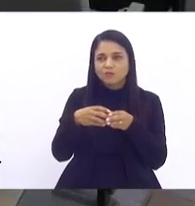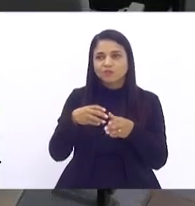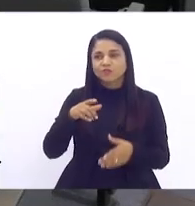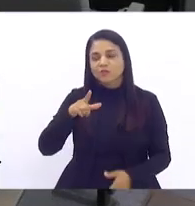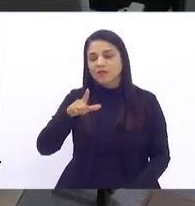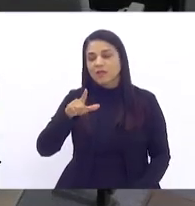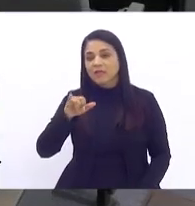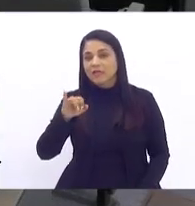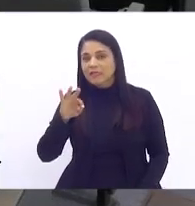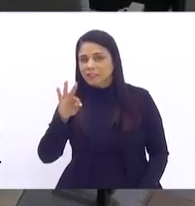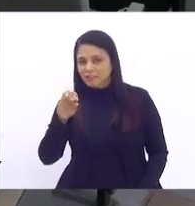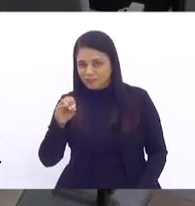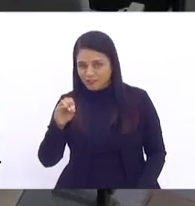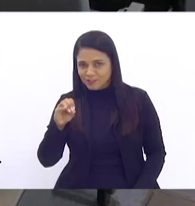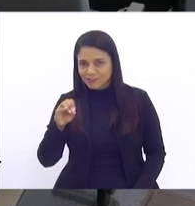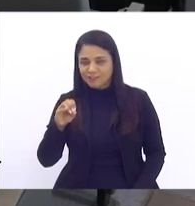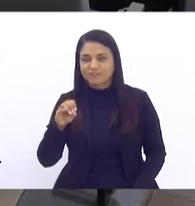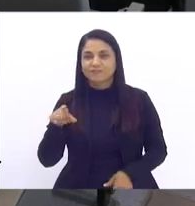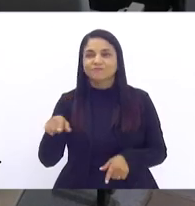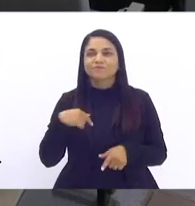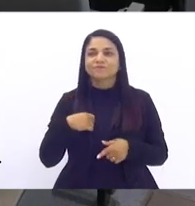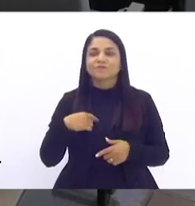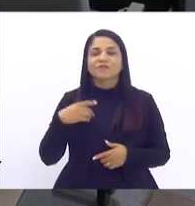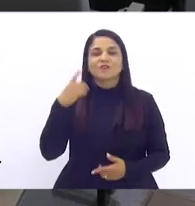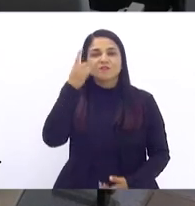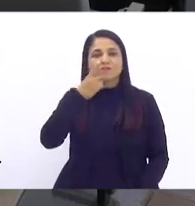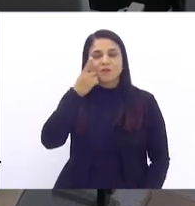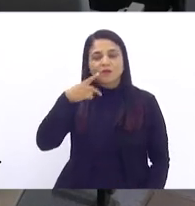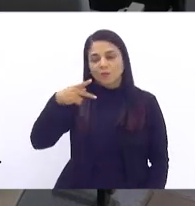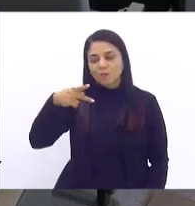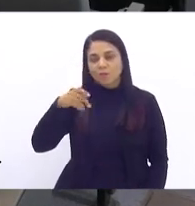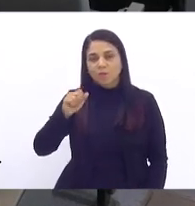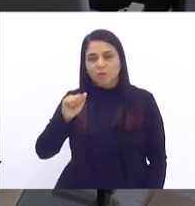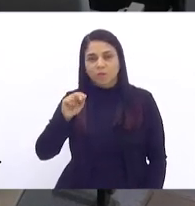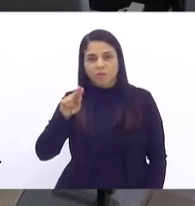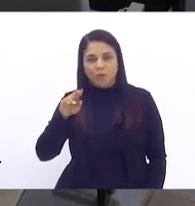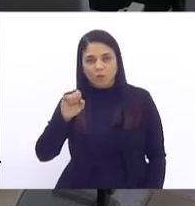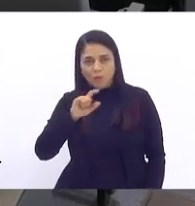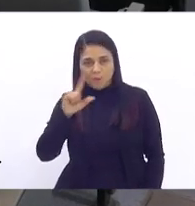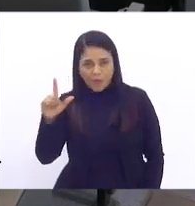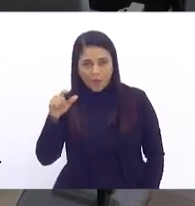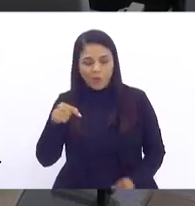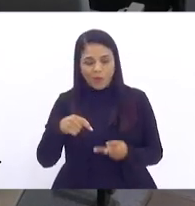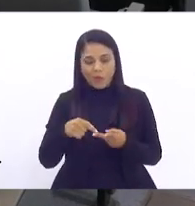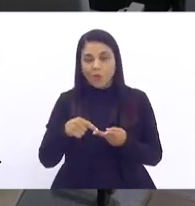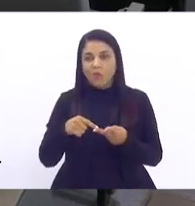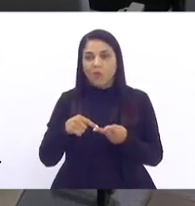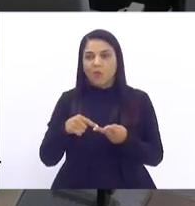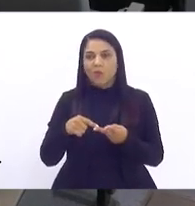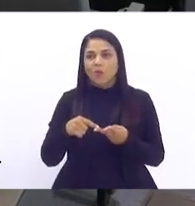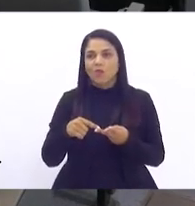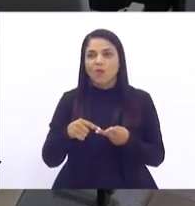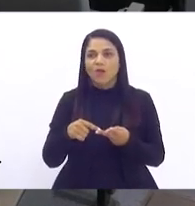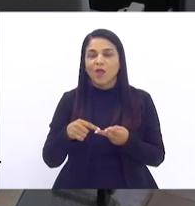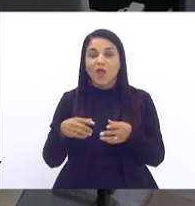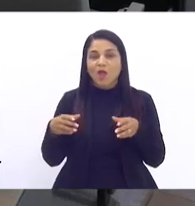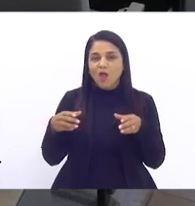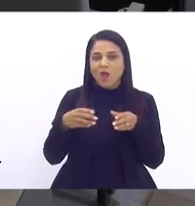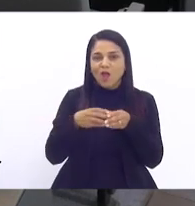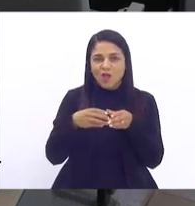Paulo estão fazendo fiscalização Deputado Alan Lopes se a Tropa de Elite da alerj entendeu